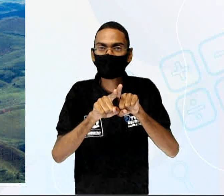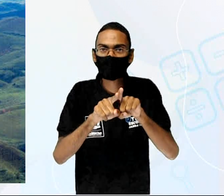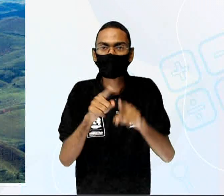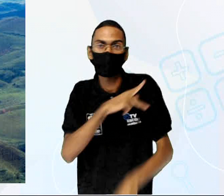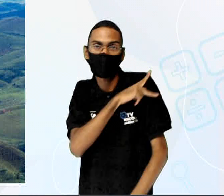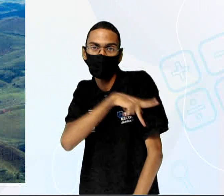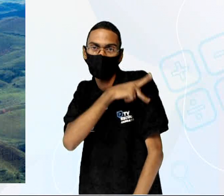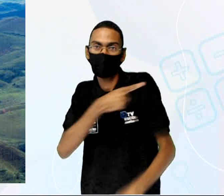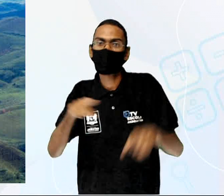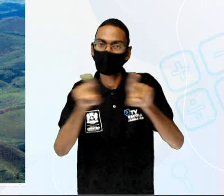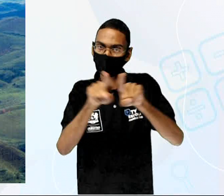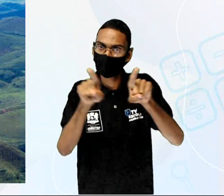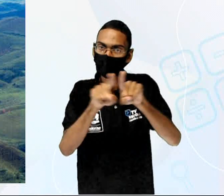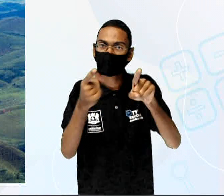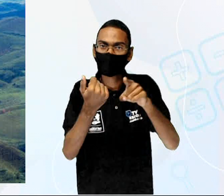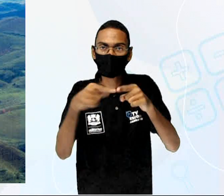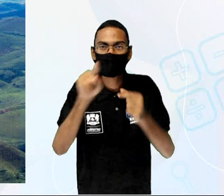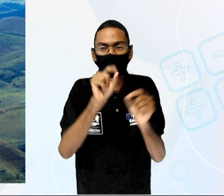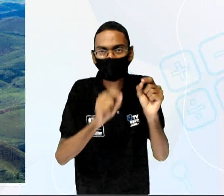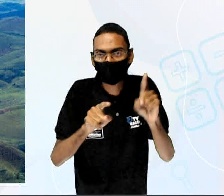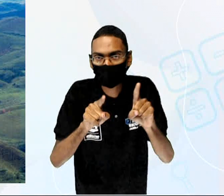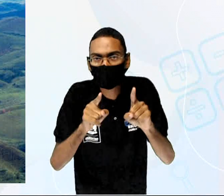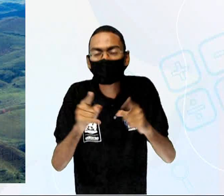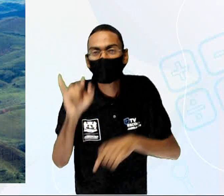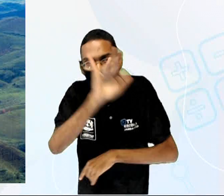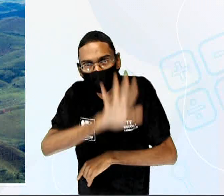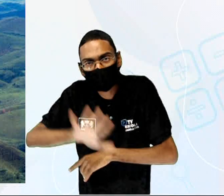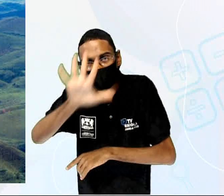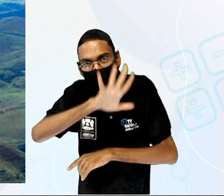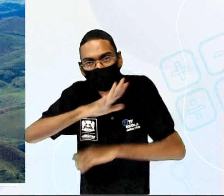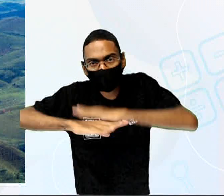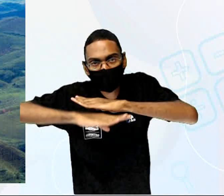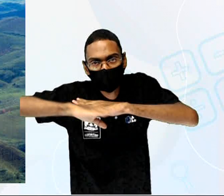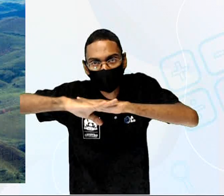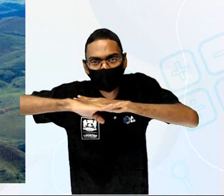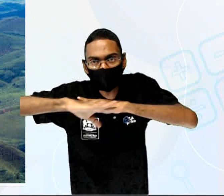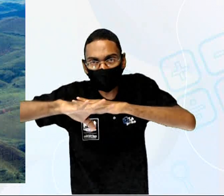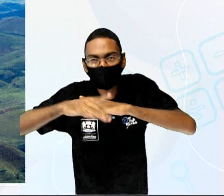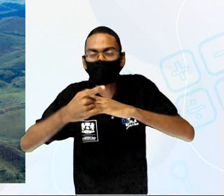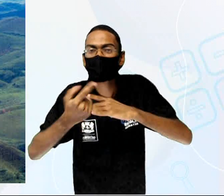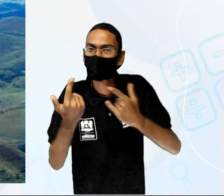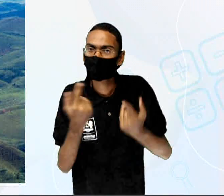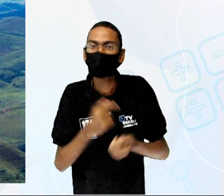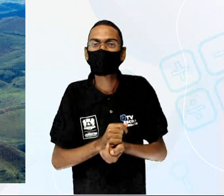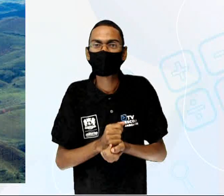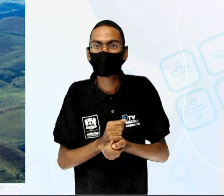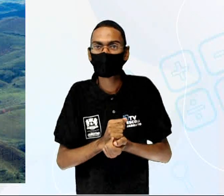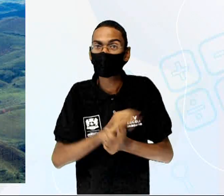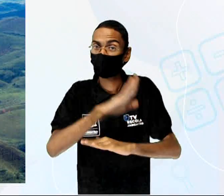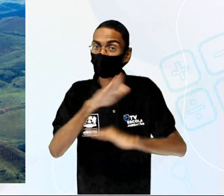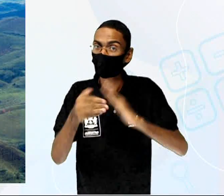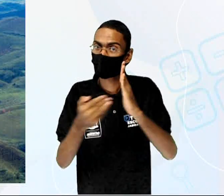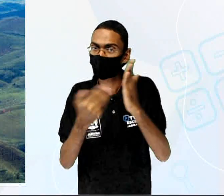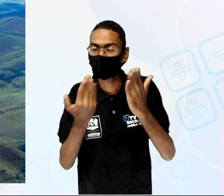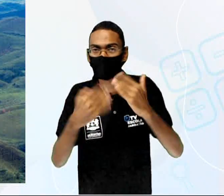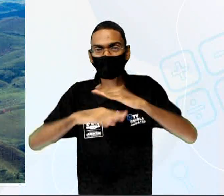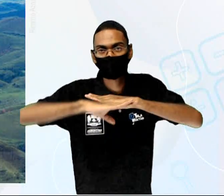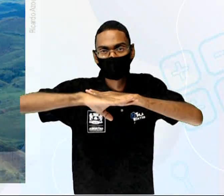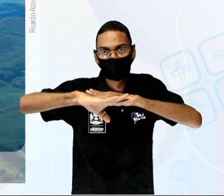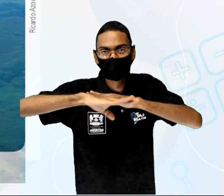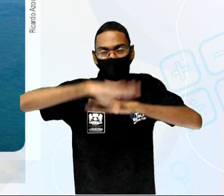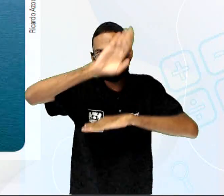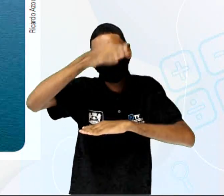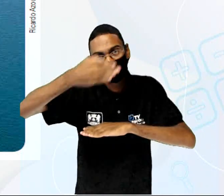esse relevo como essa imagem que você está vendo aí na tela, que também é muito comum nos planaltos e serras do